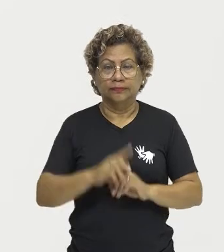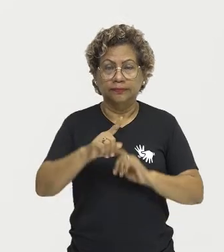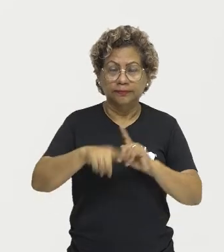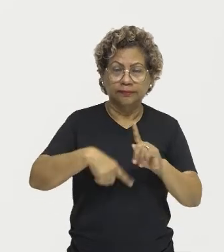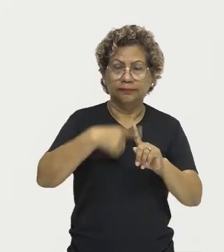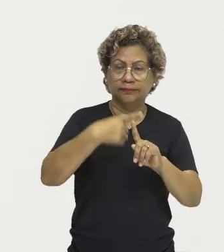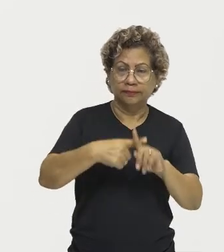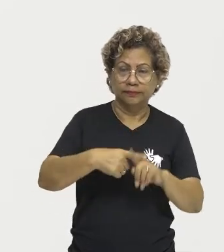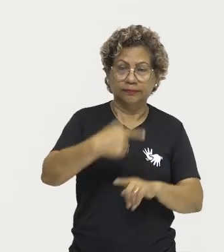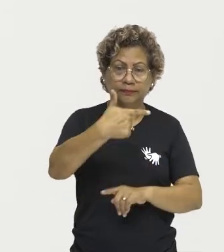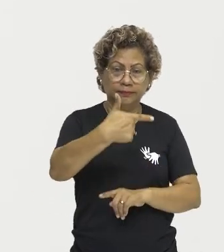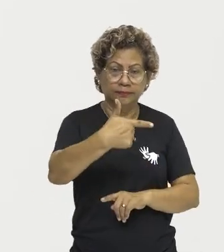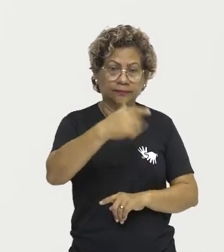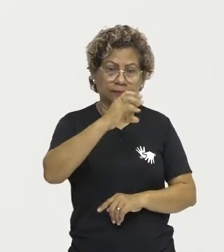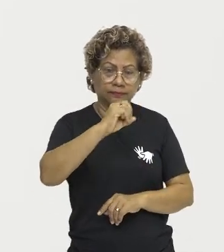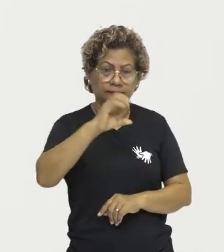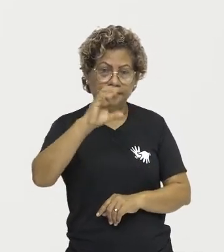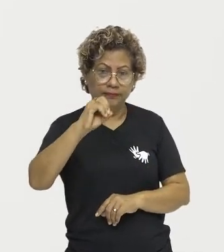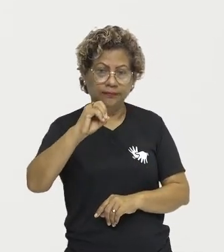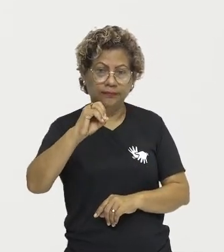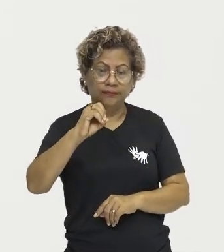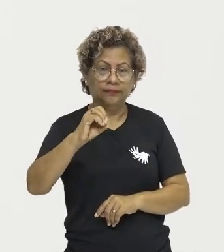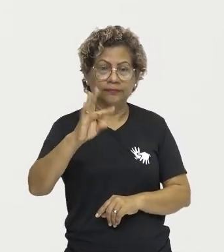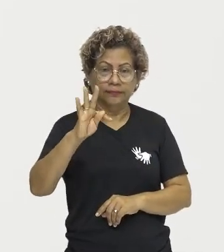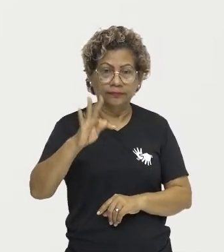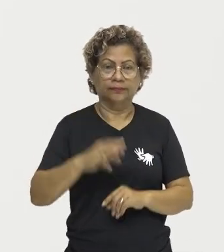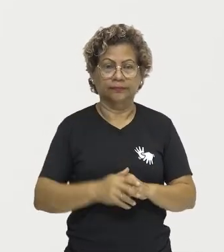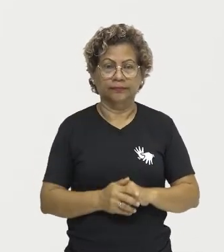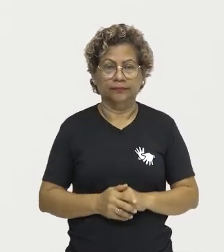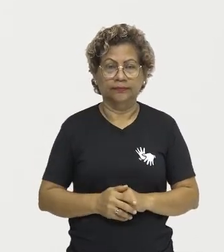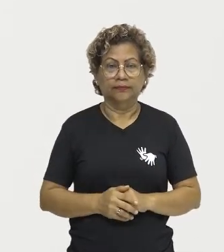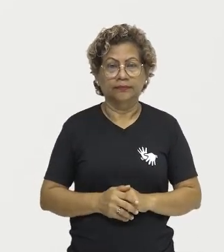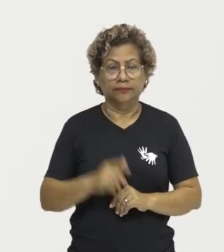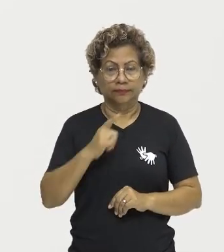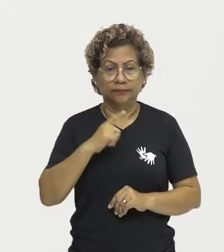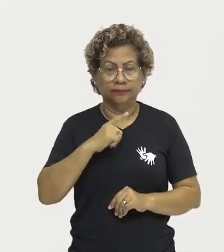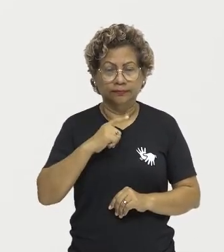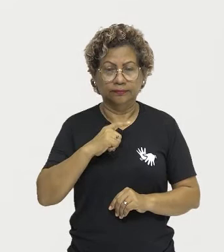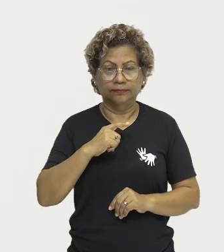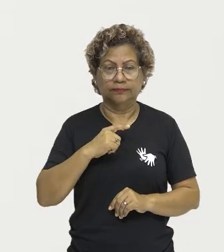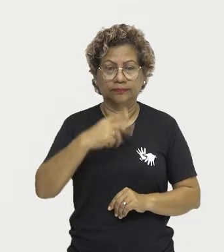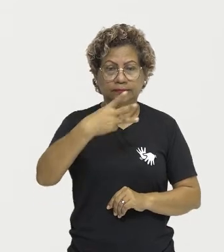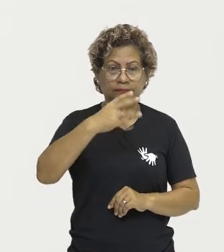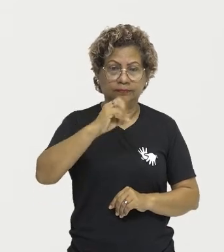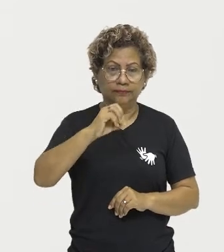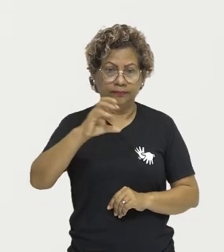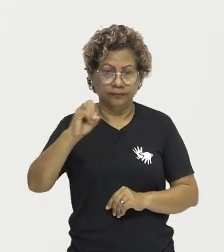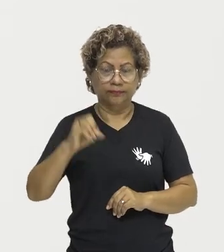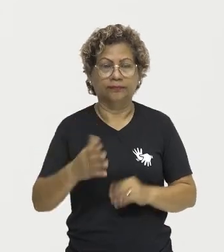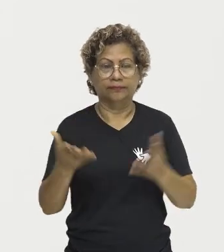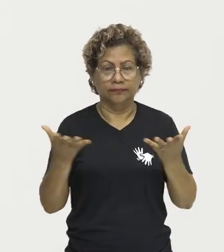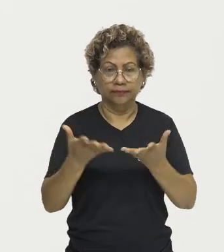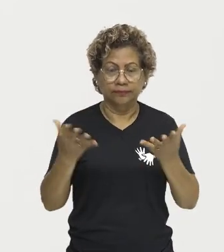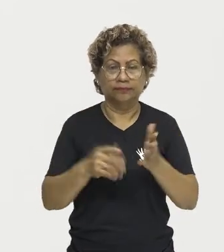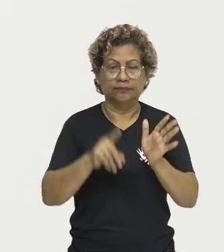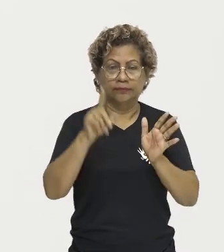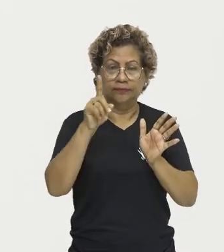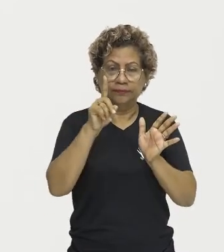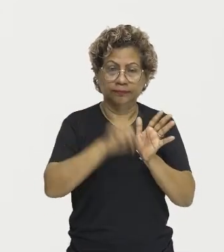quem está negativo é aquele que está cedendo, menos 70.000 com menos